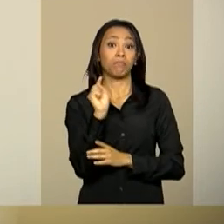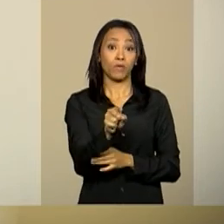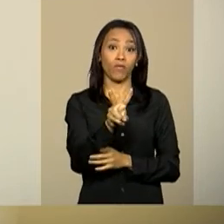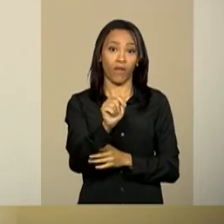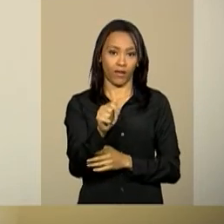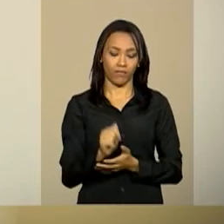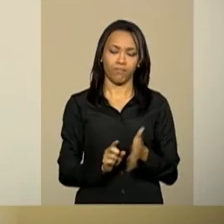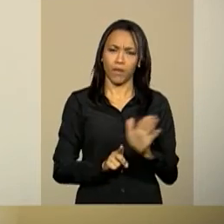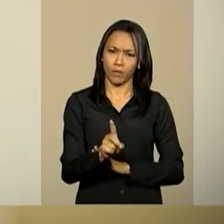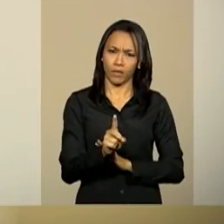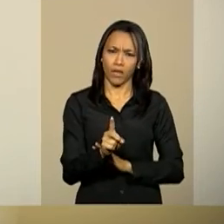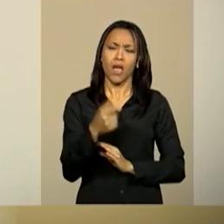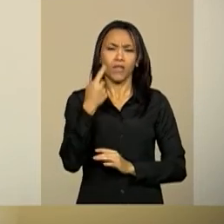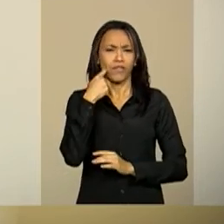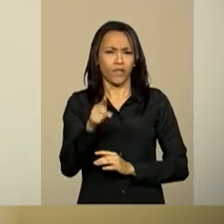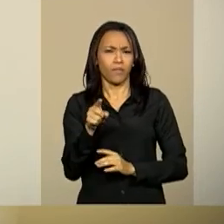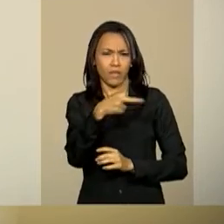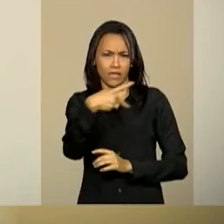vagas